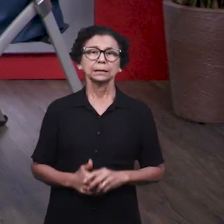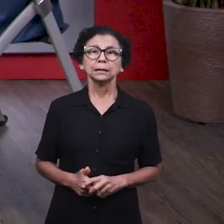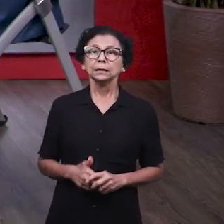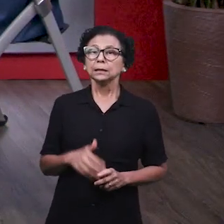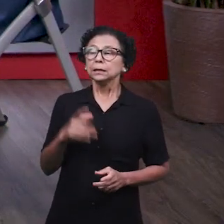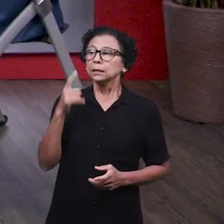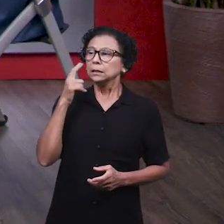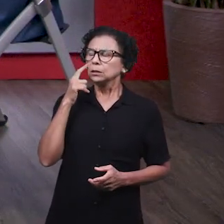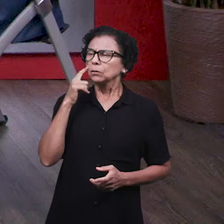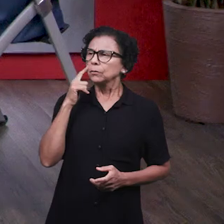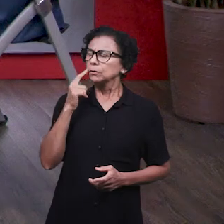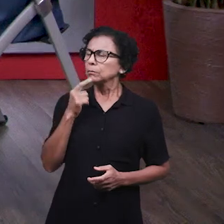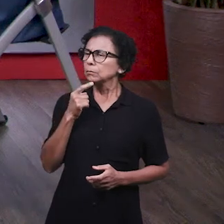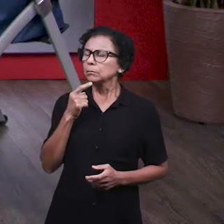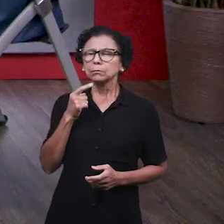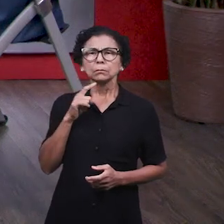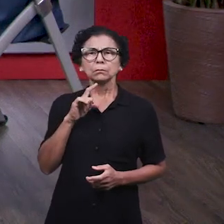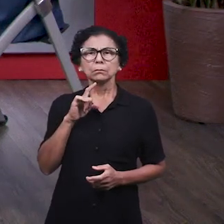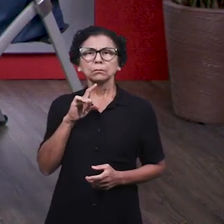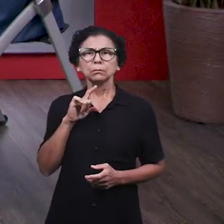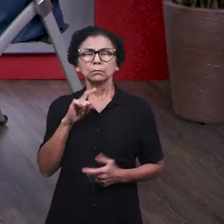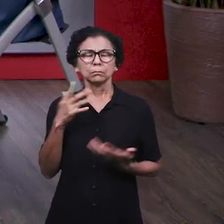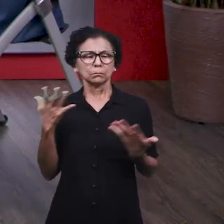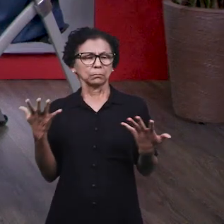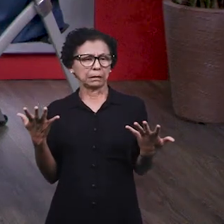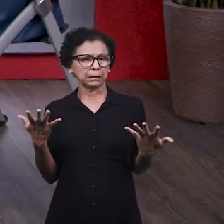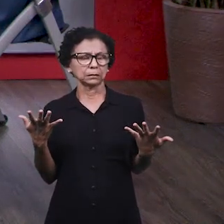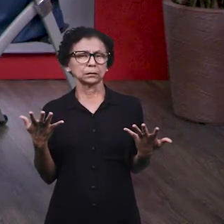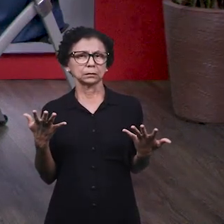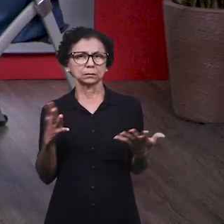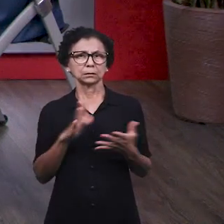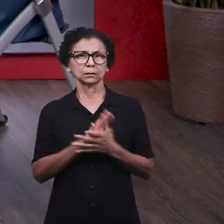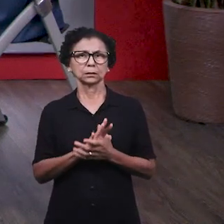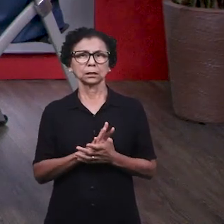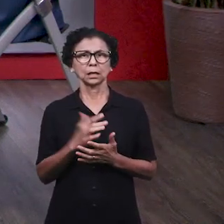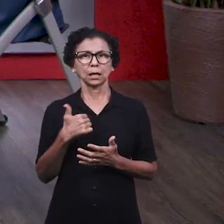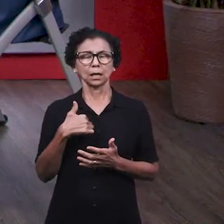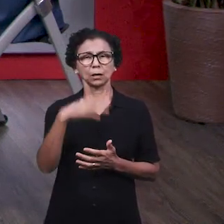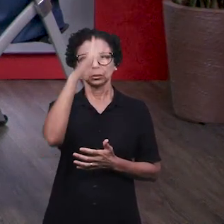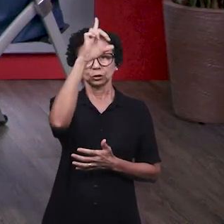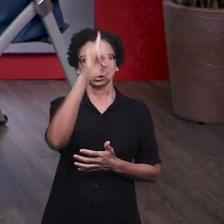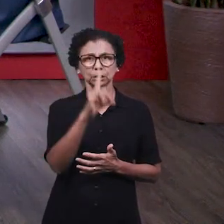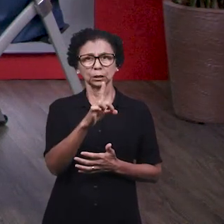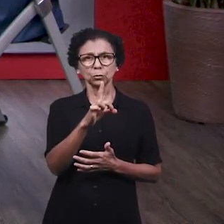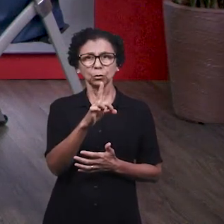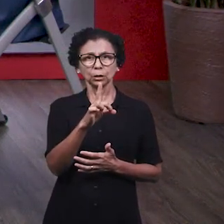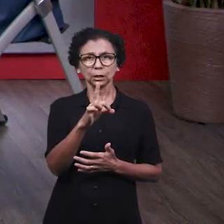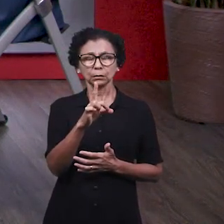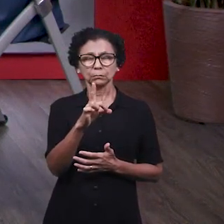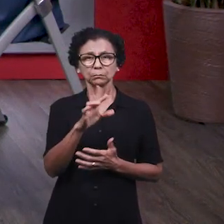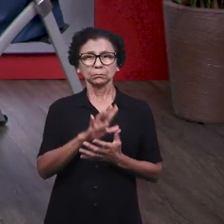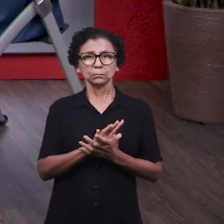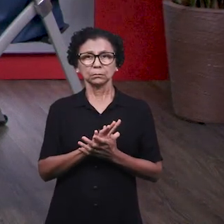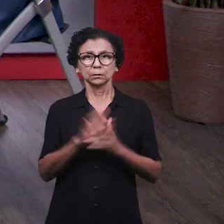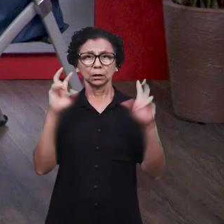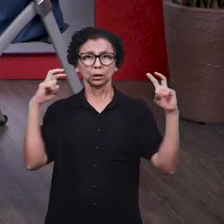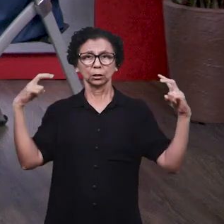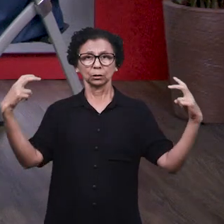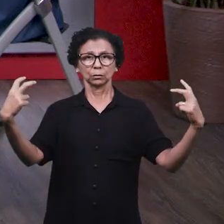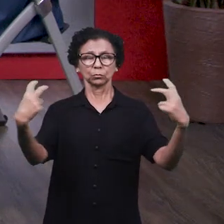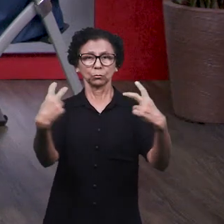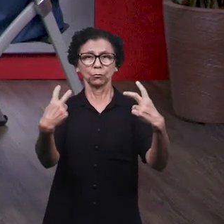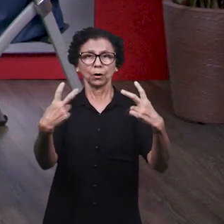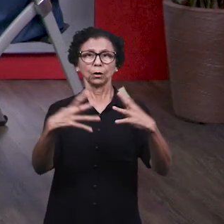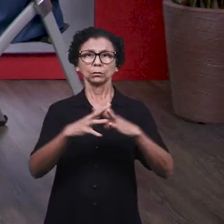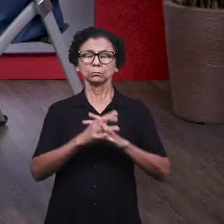me espantei, fui logo assumir a direção do Fórum da Serra, me espantei na quantidade de crianças na rua.